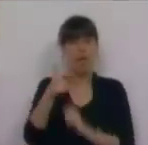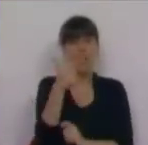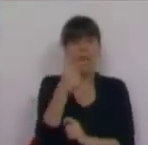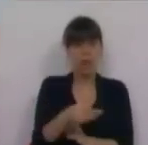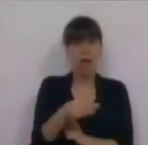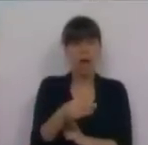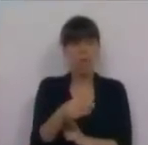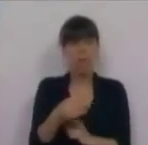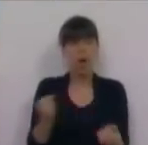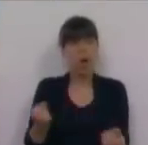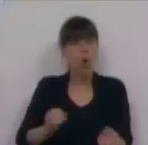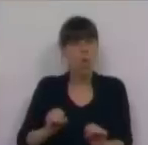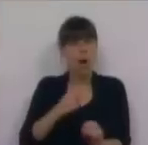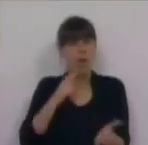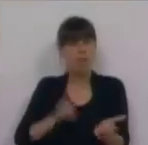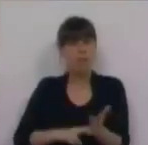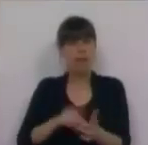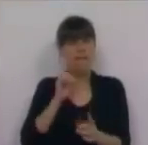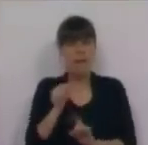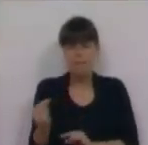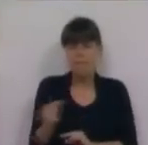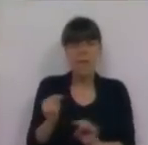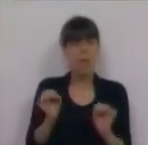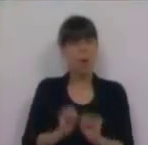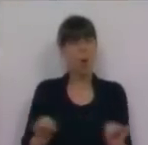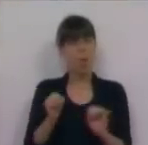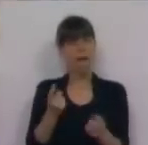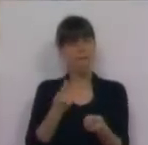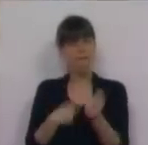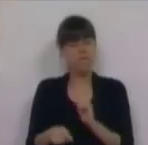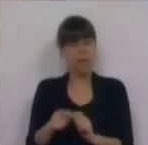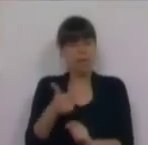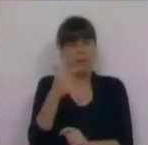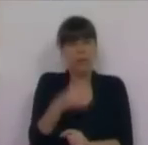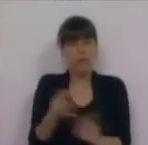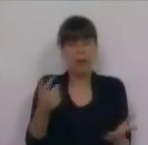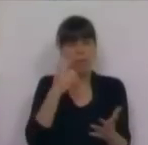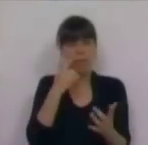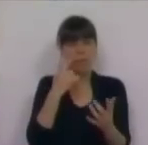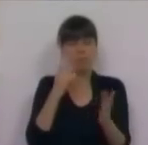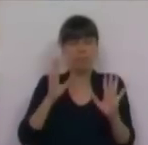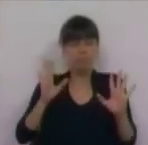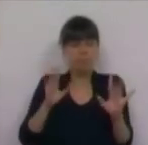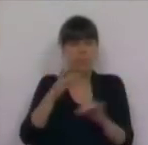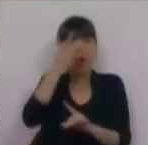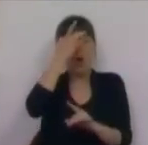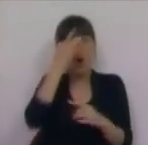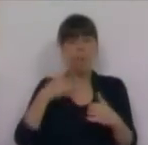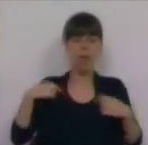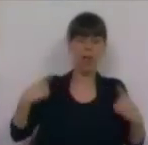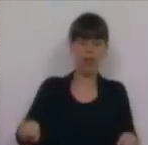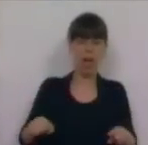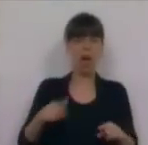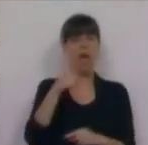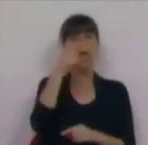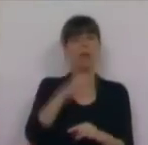TAP e da inexistência sequer de um valor mínimo para a venda da TAP. Independentemente da opinião que temos sobre